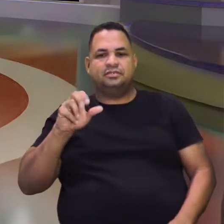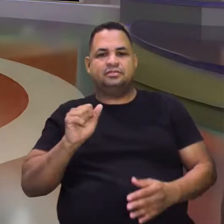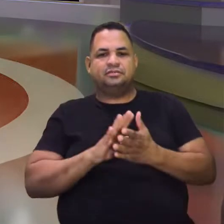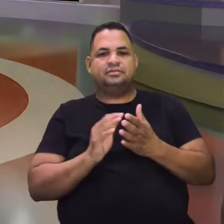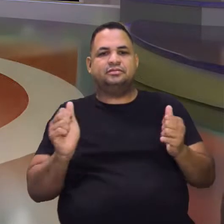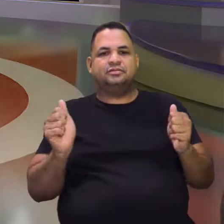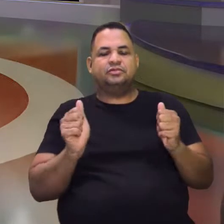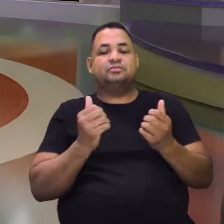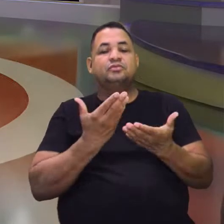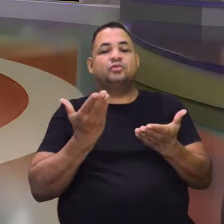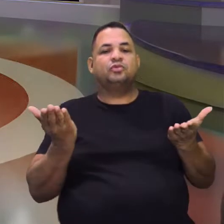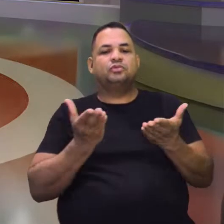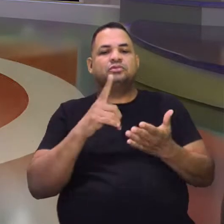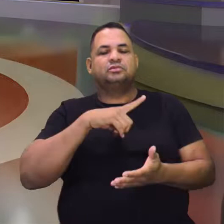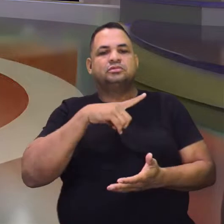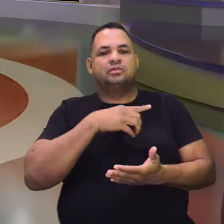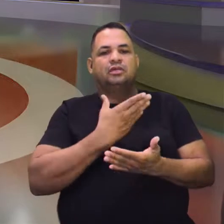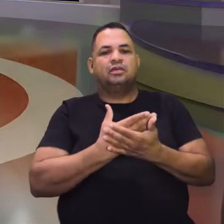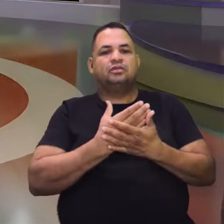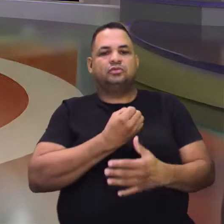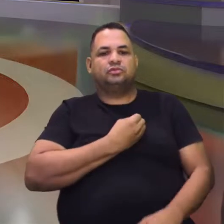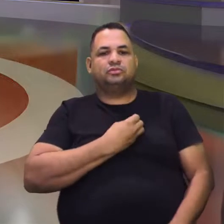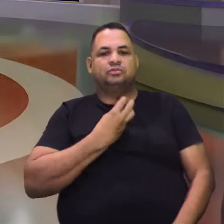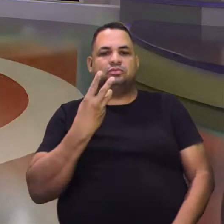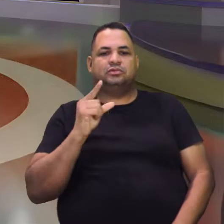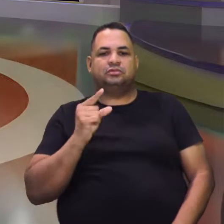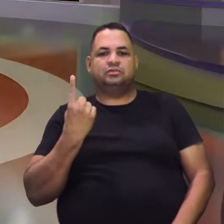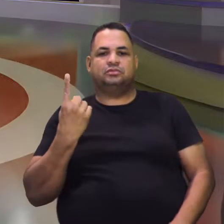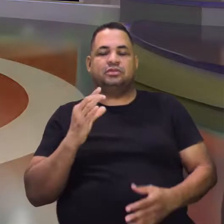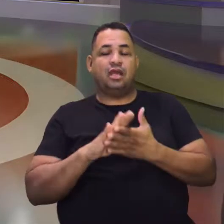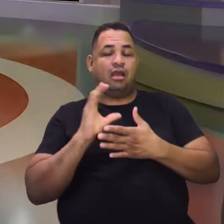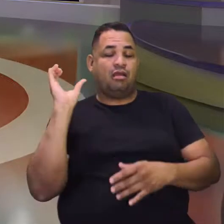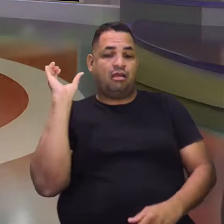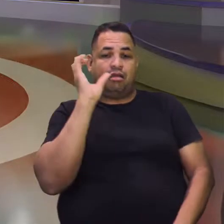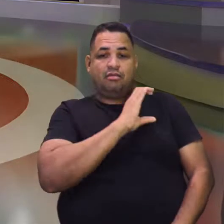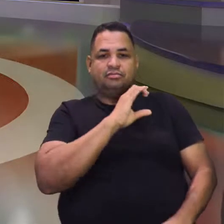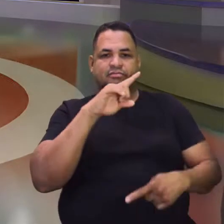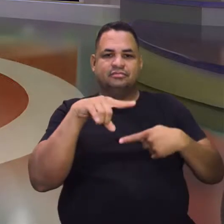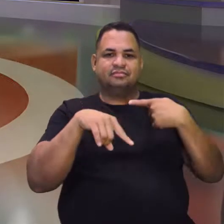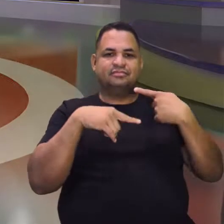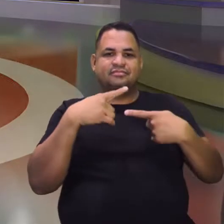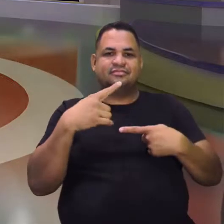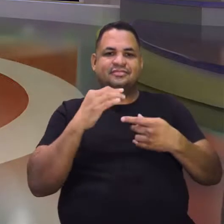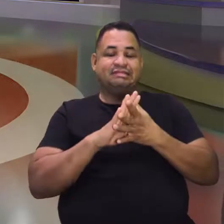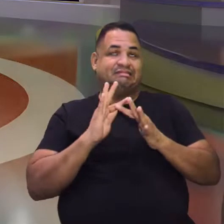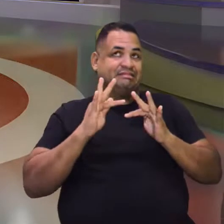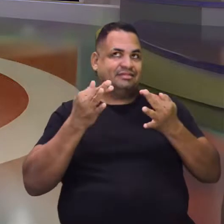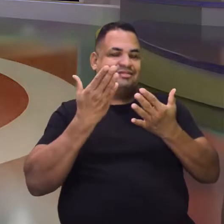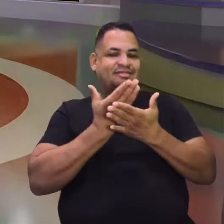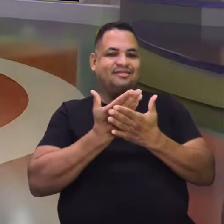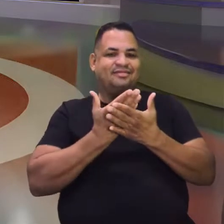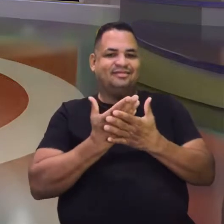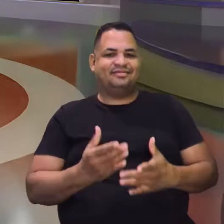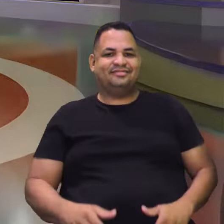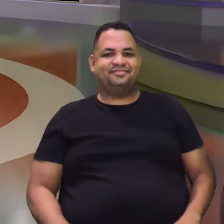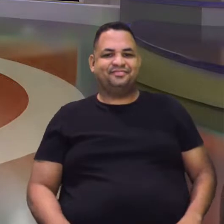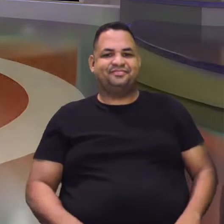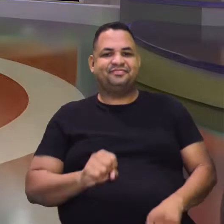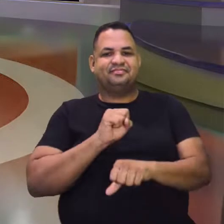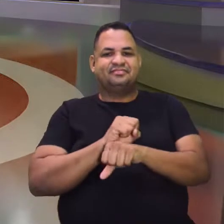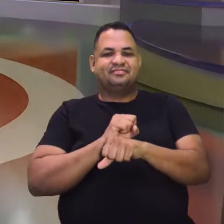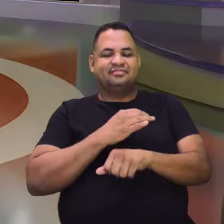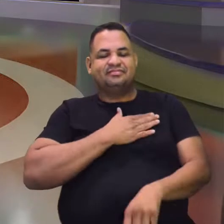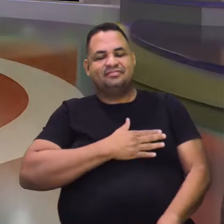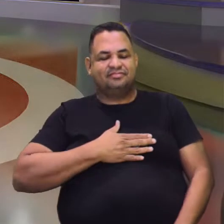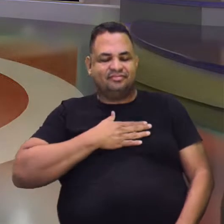estamos com a nossa aula 3.1. Tá voando, o tempo tá passando, daqui a pouco a gente já tá na nossa última aula. Eu espero que vocês